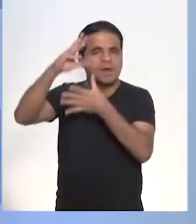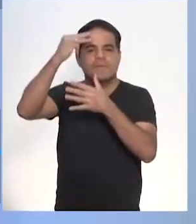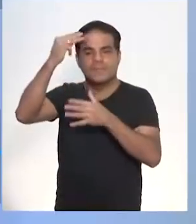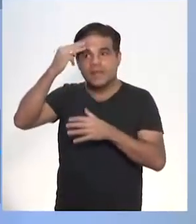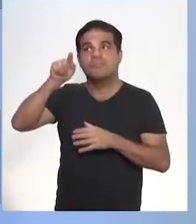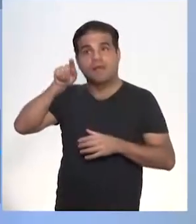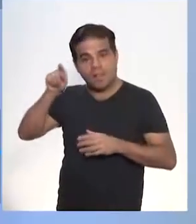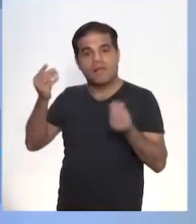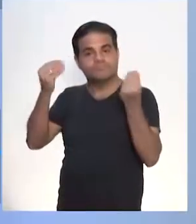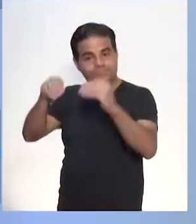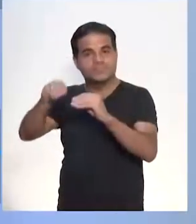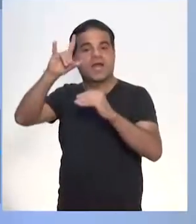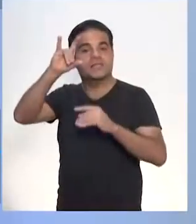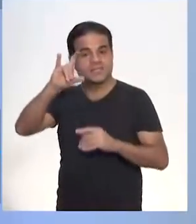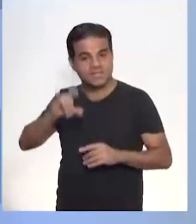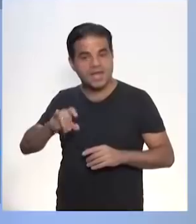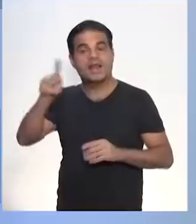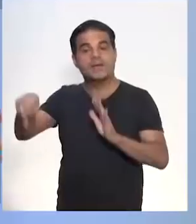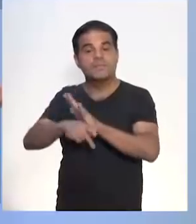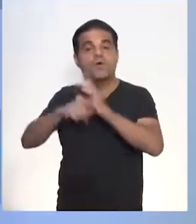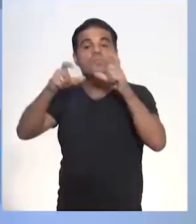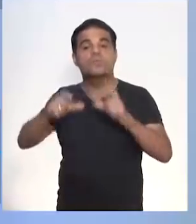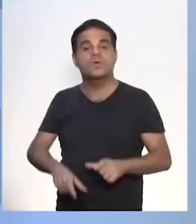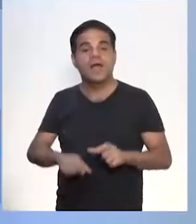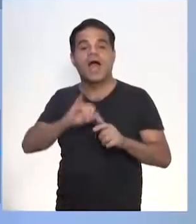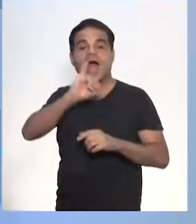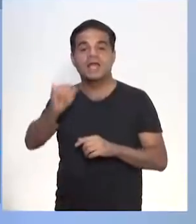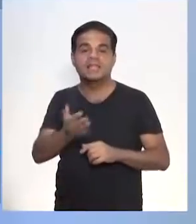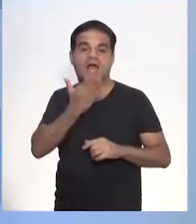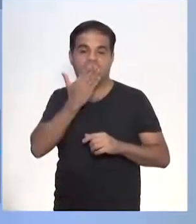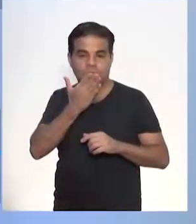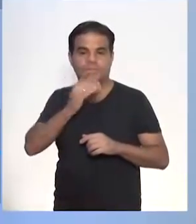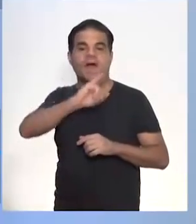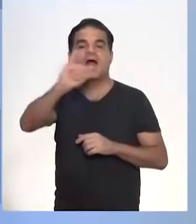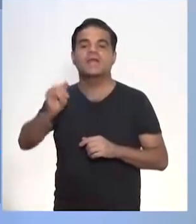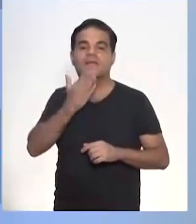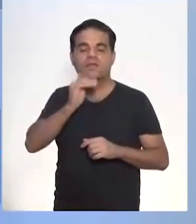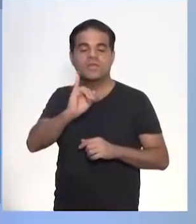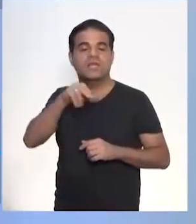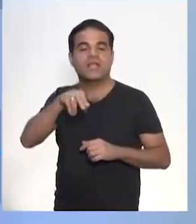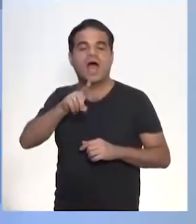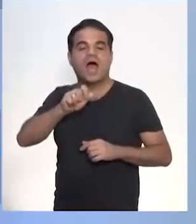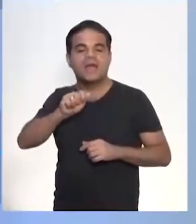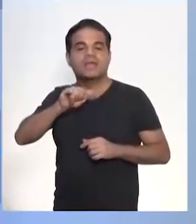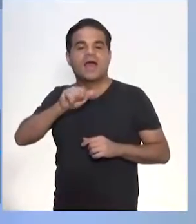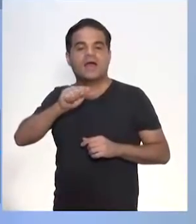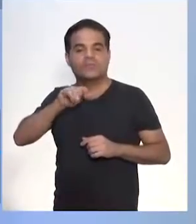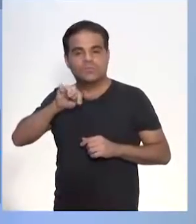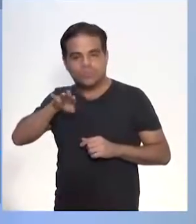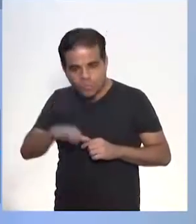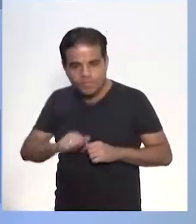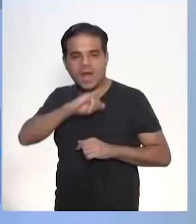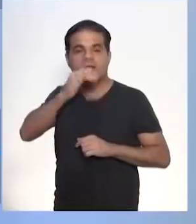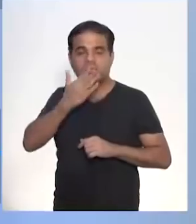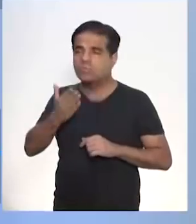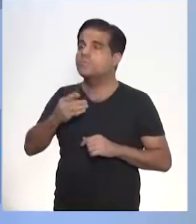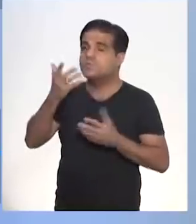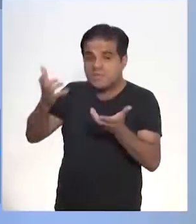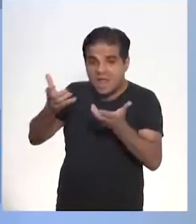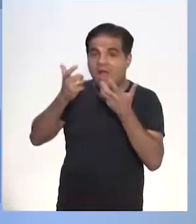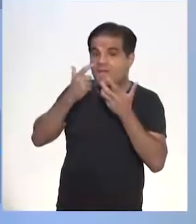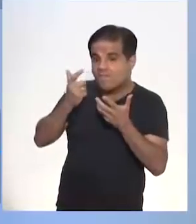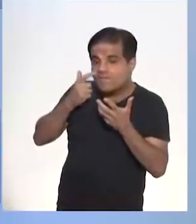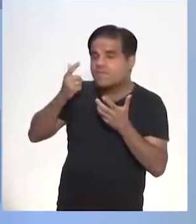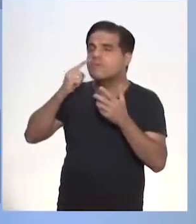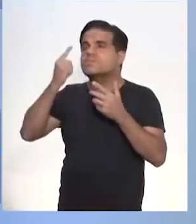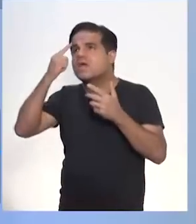nosso Instagram. Ela é de Indaiatuba, se vocês quiserem ver, observar, para tirar uma ideia, né, gente? Não seria copiar, porque cada um